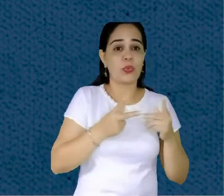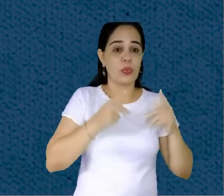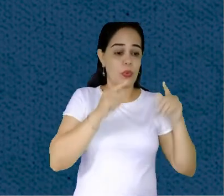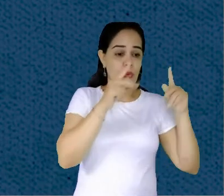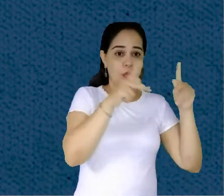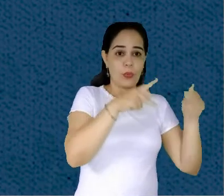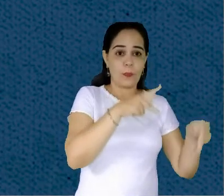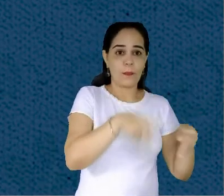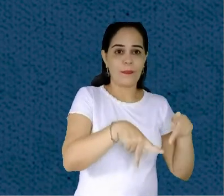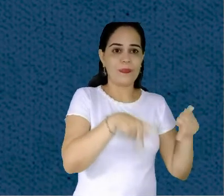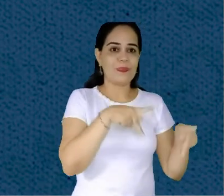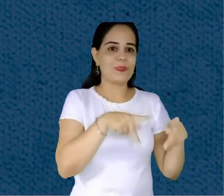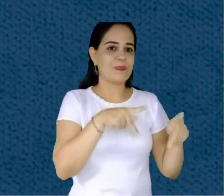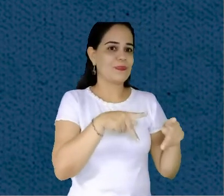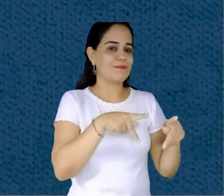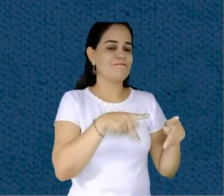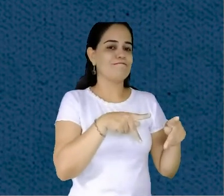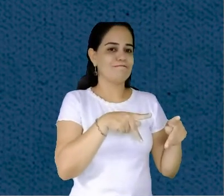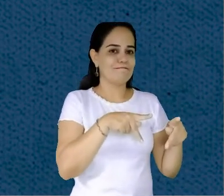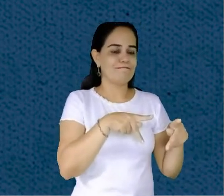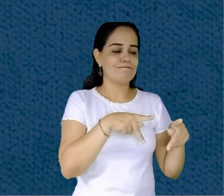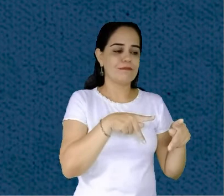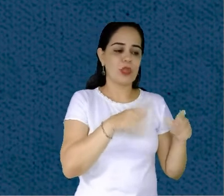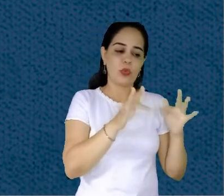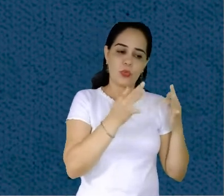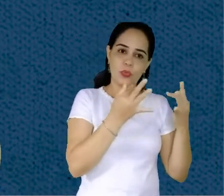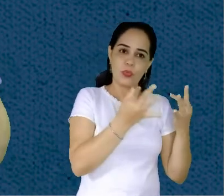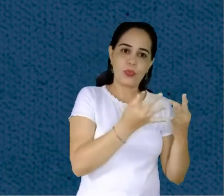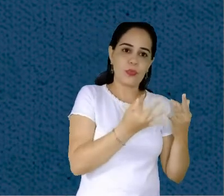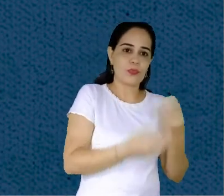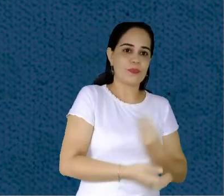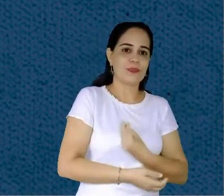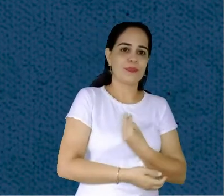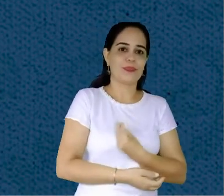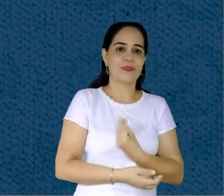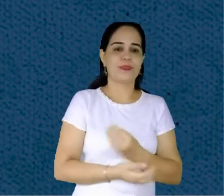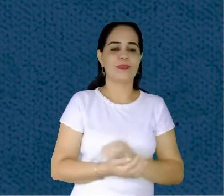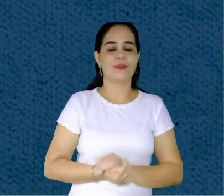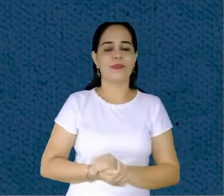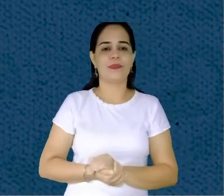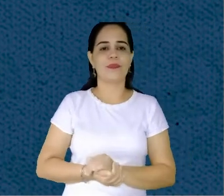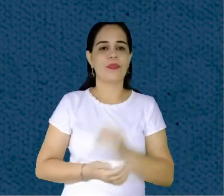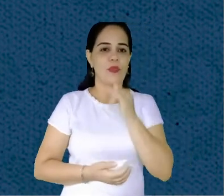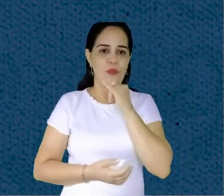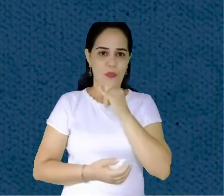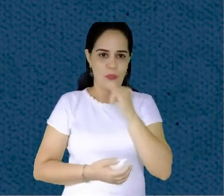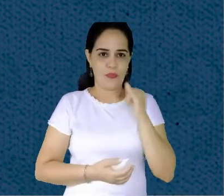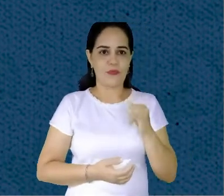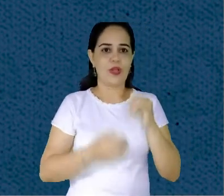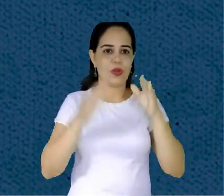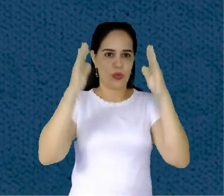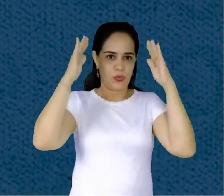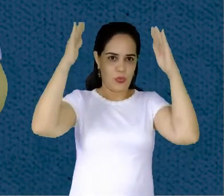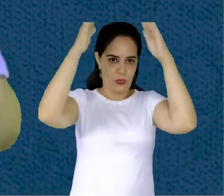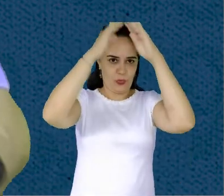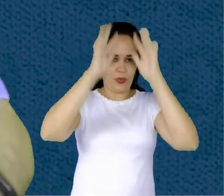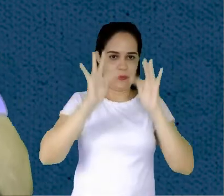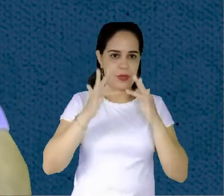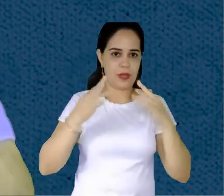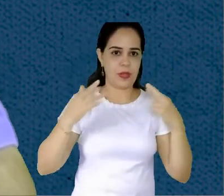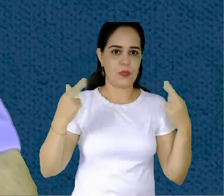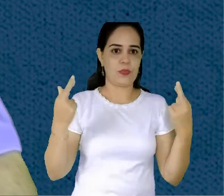nativas, onde suas famílias vivem. Tá? Disse isso durante uma reunião com os líderes